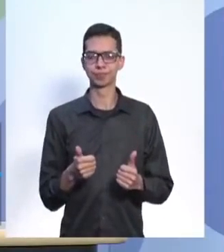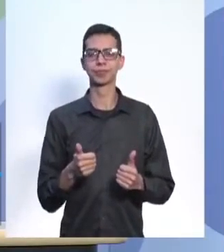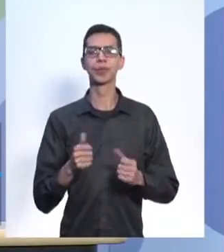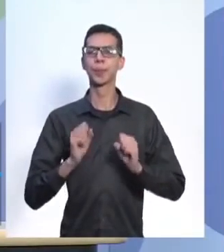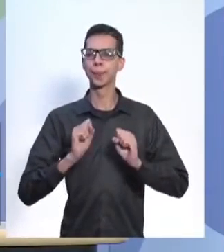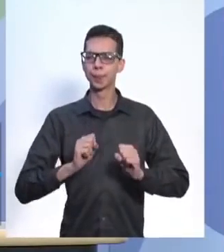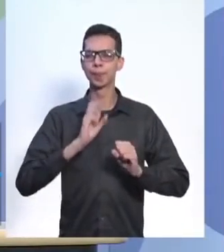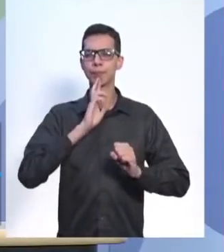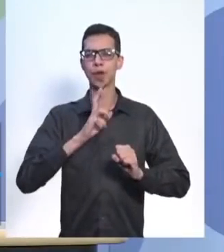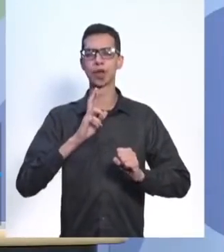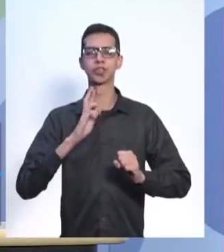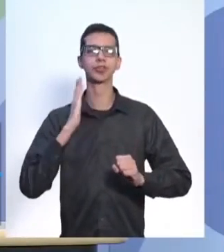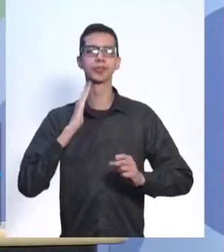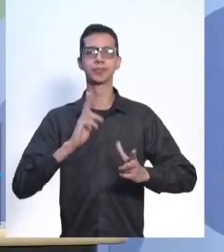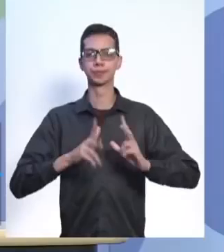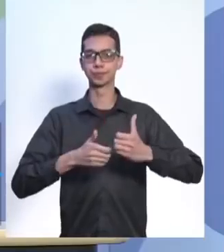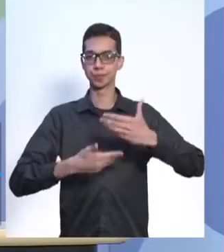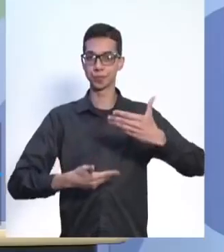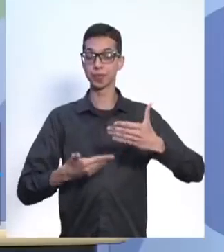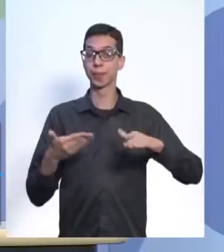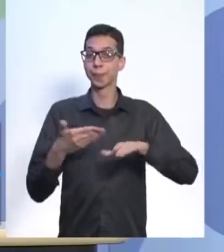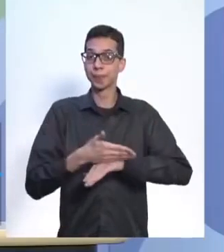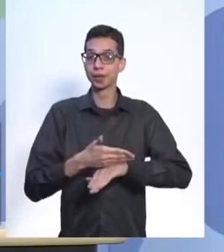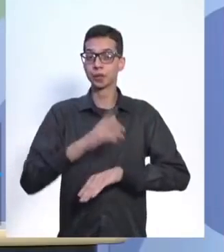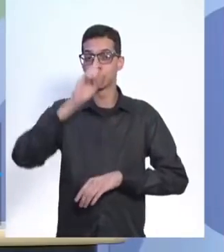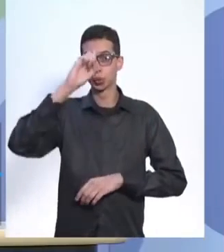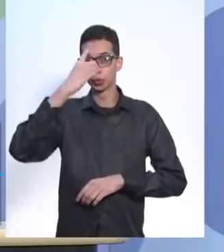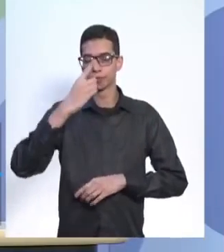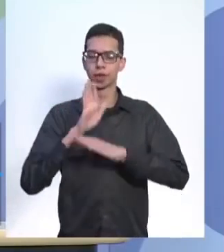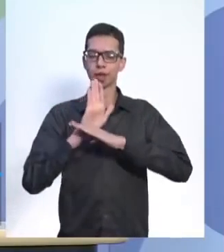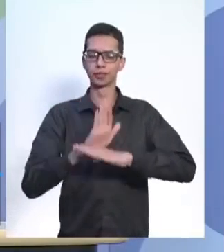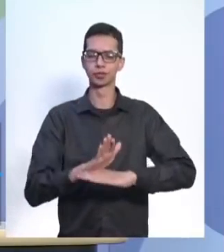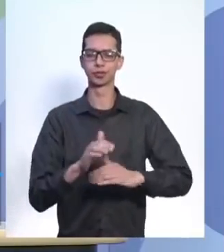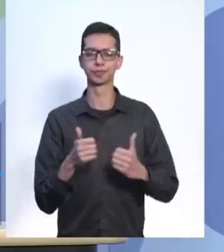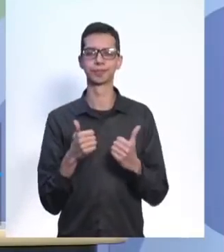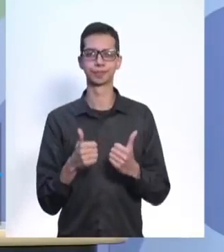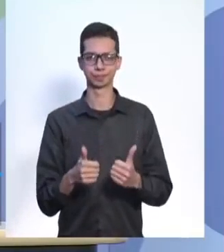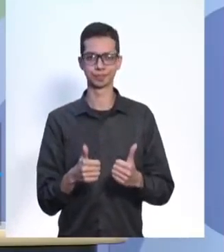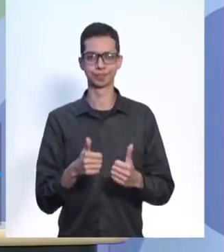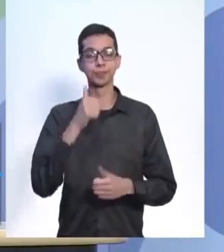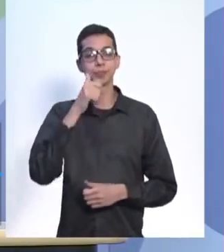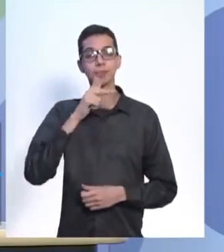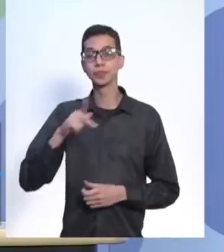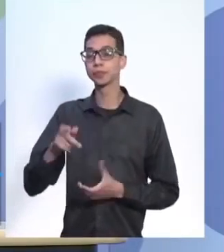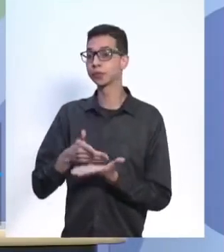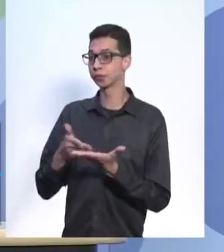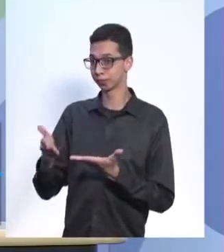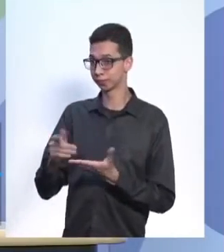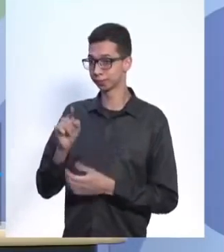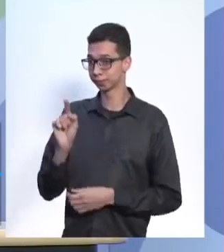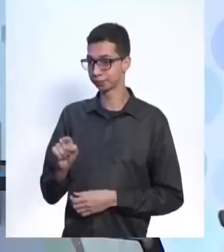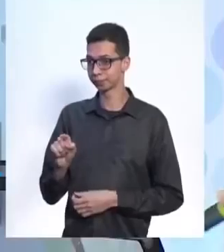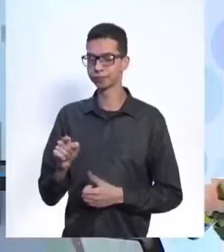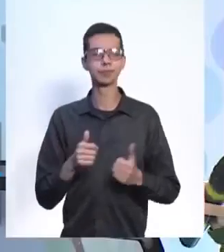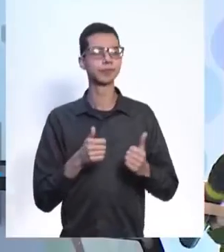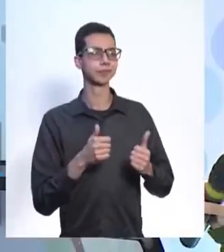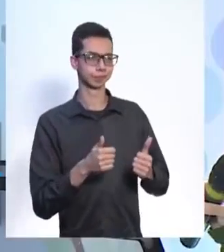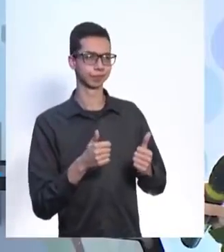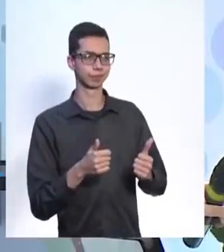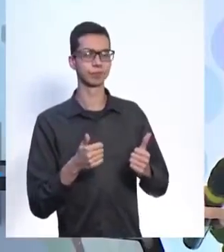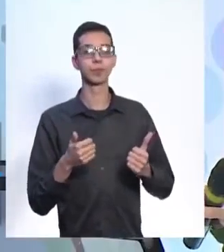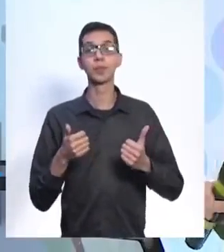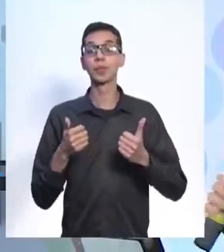chat. Participem, que a gente está aqui para tentar tirar as dúvidas da melhor forma possível. Ok? Professora Inês, vamos começar? Vamos. Muito